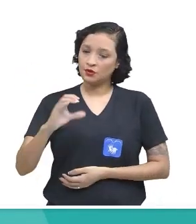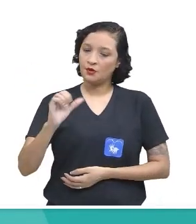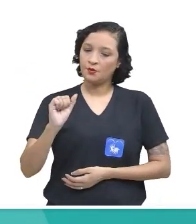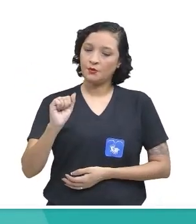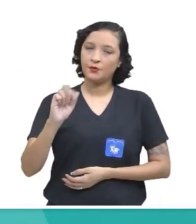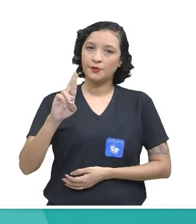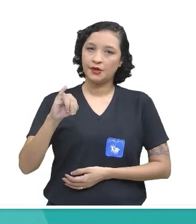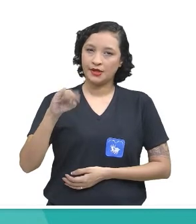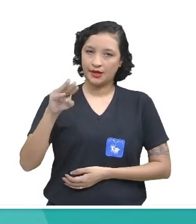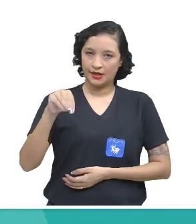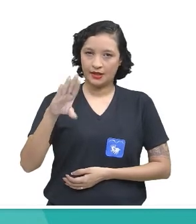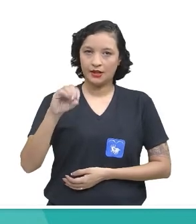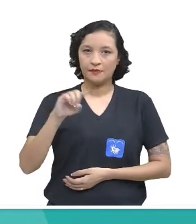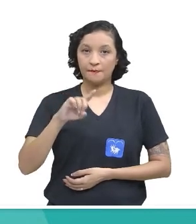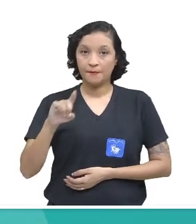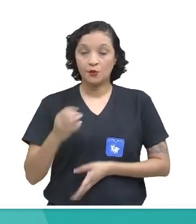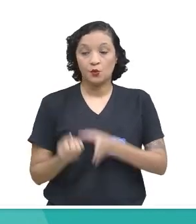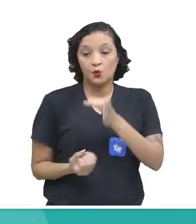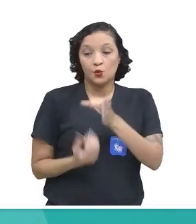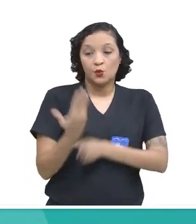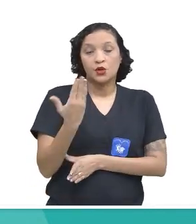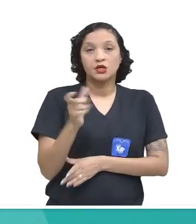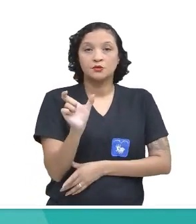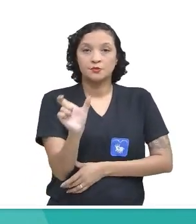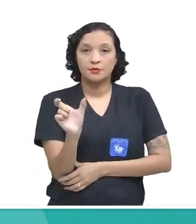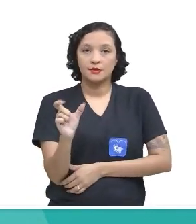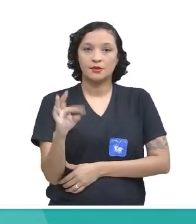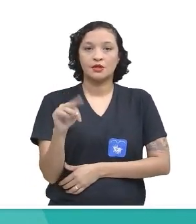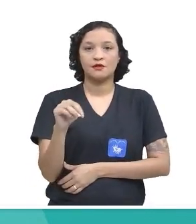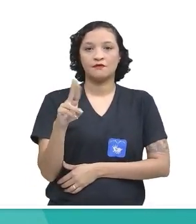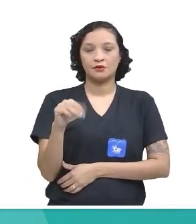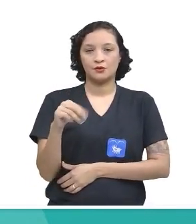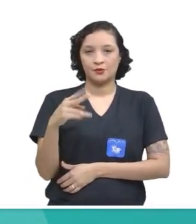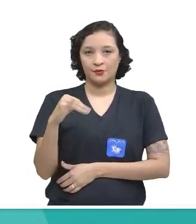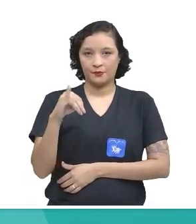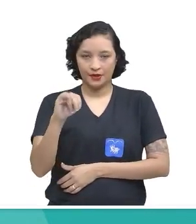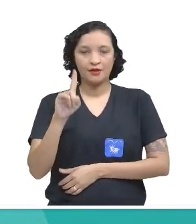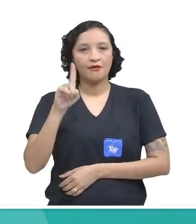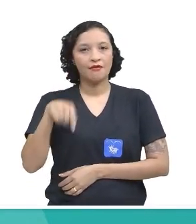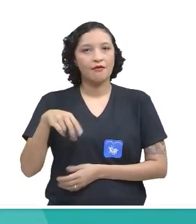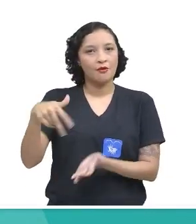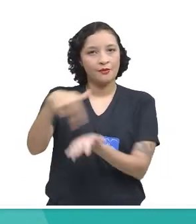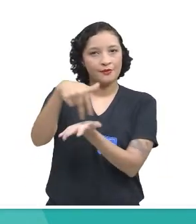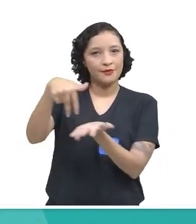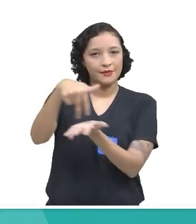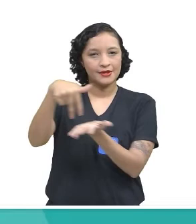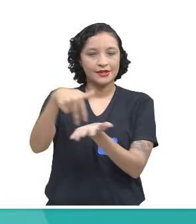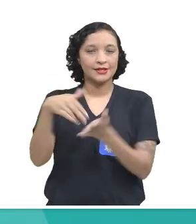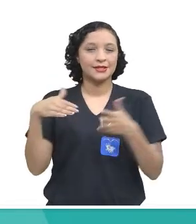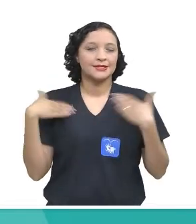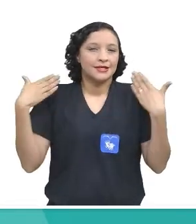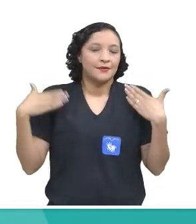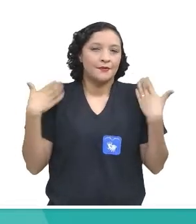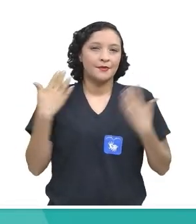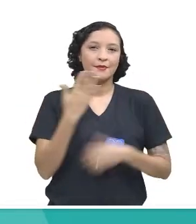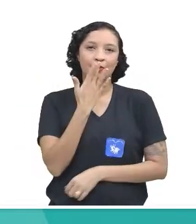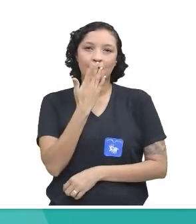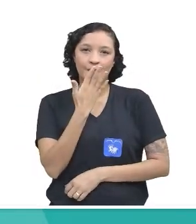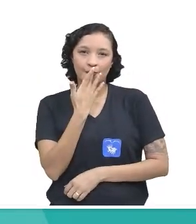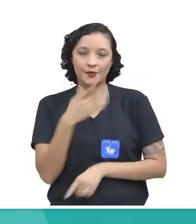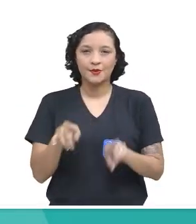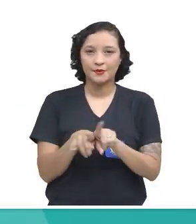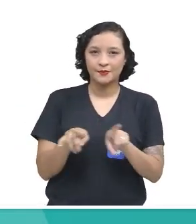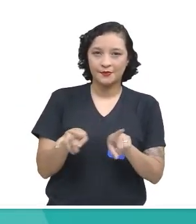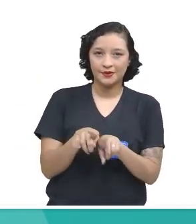vocês viram, é de origem tupi a palavra e é uma dança muito animada e colorida também. Aqui nós temos os